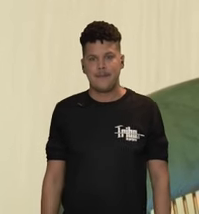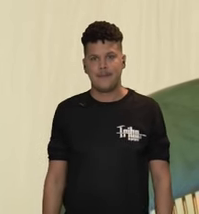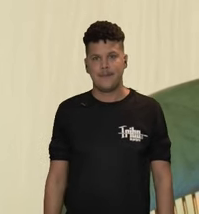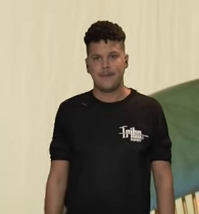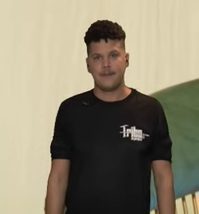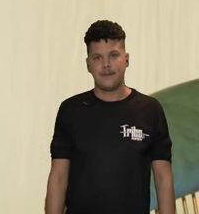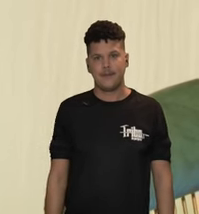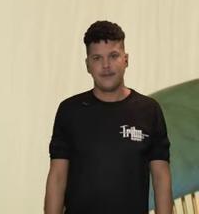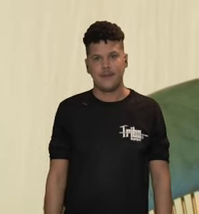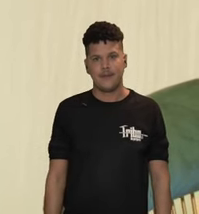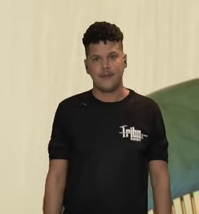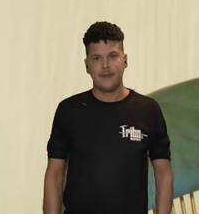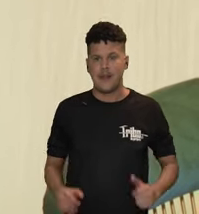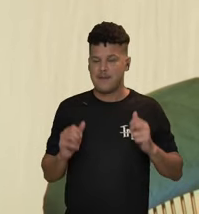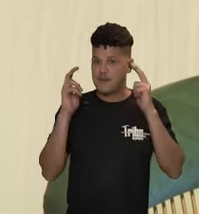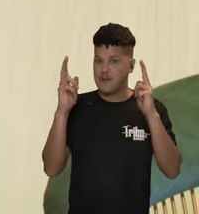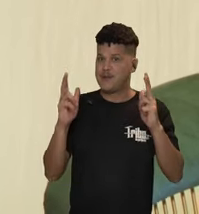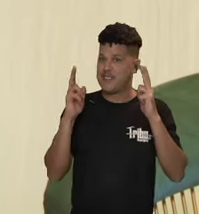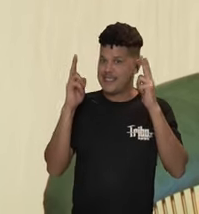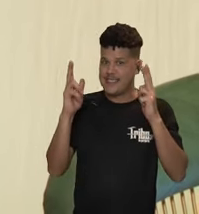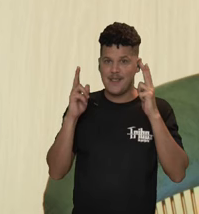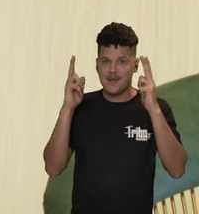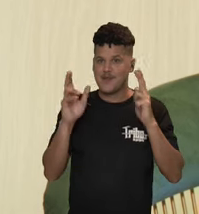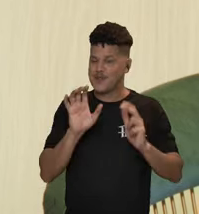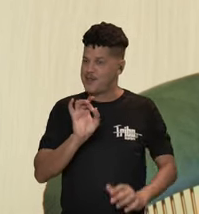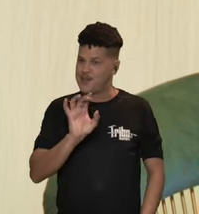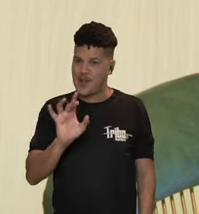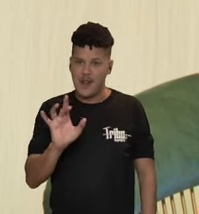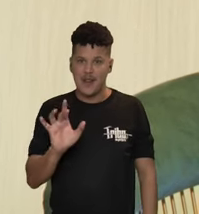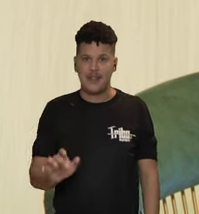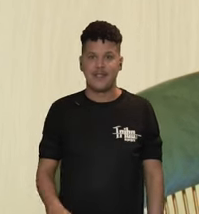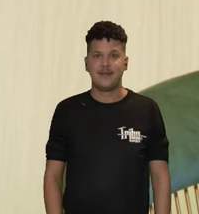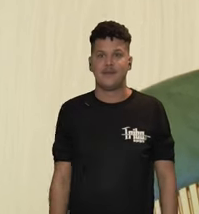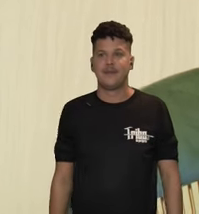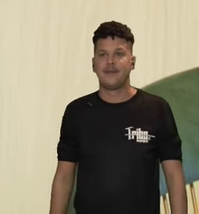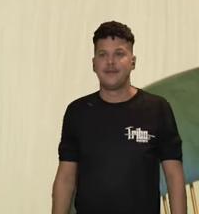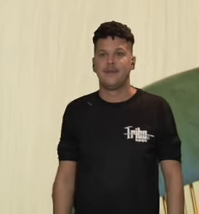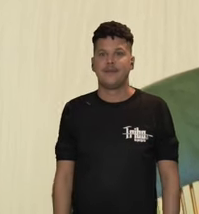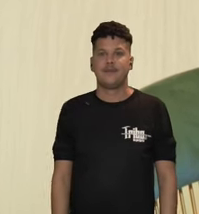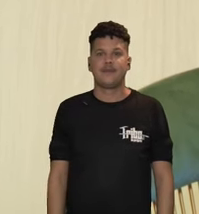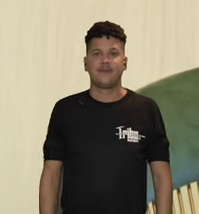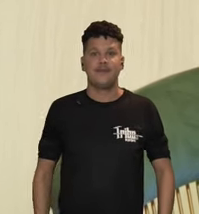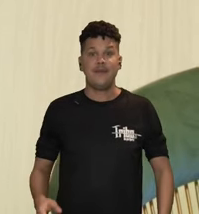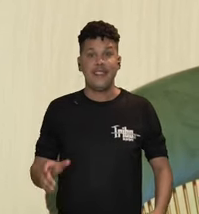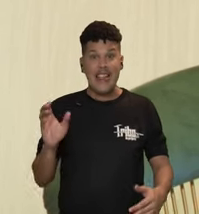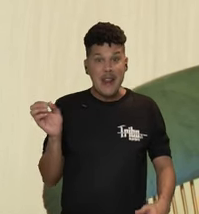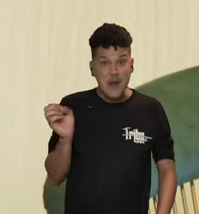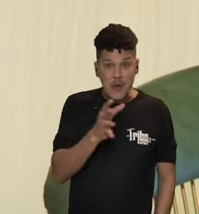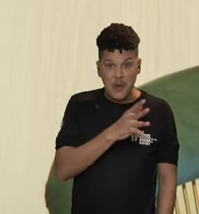Essa aí, só por diversão, né, mano? Só por diversão, mais um. Inédito, né?